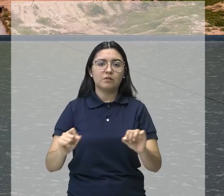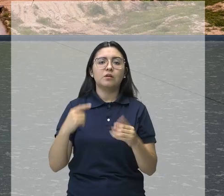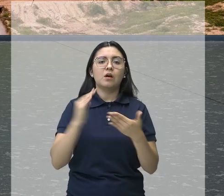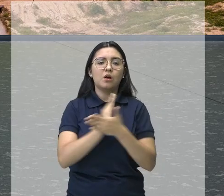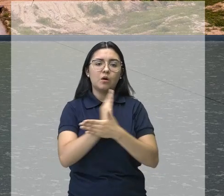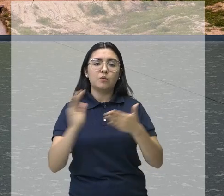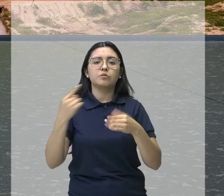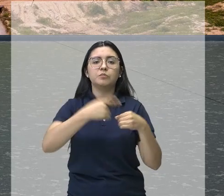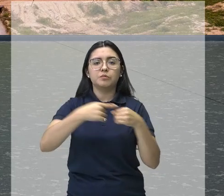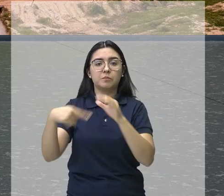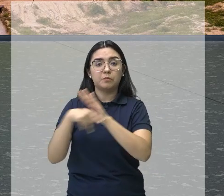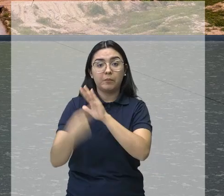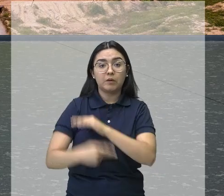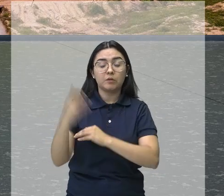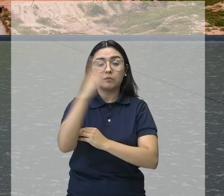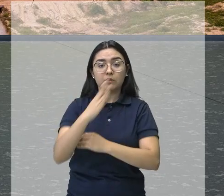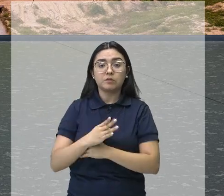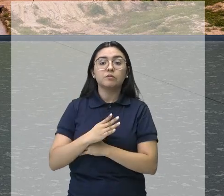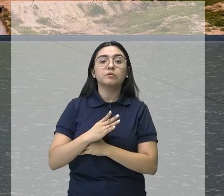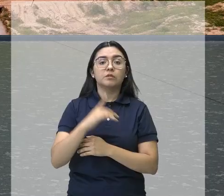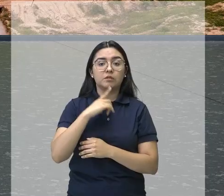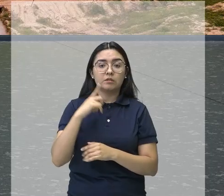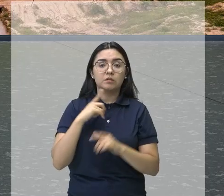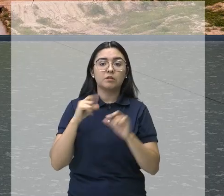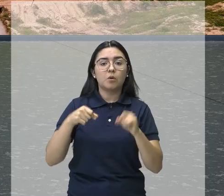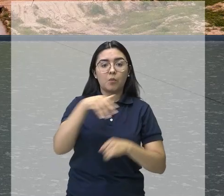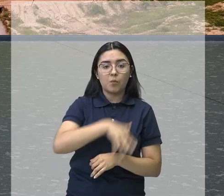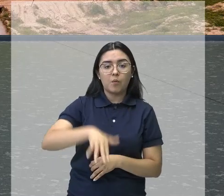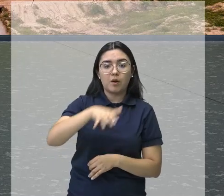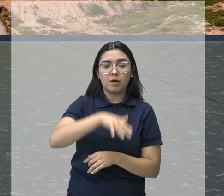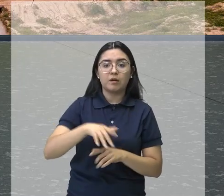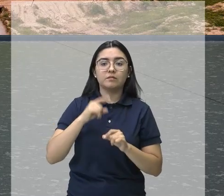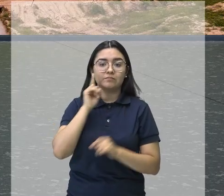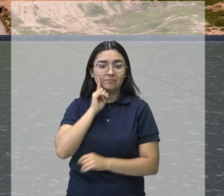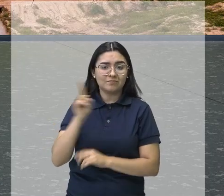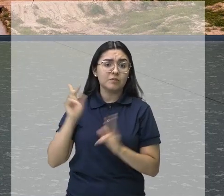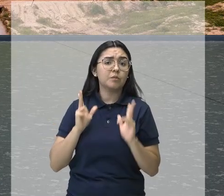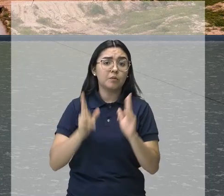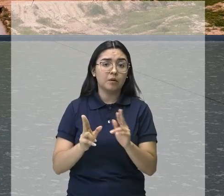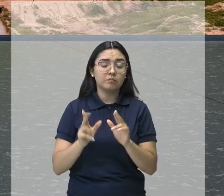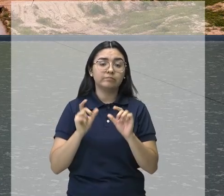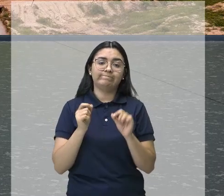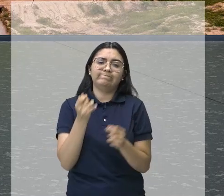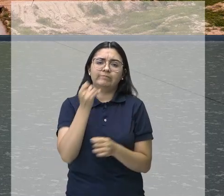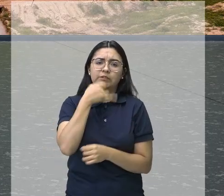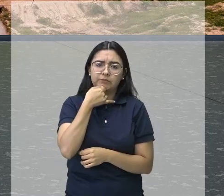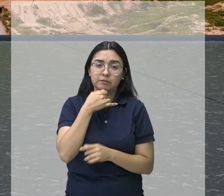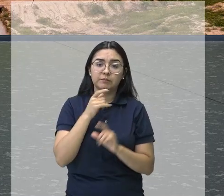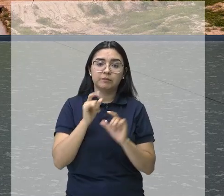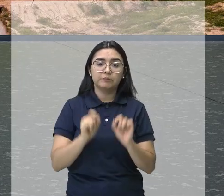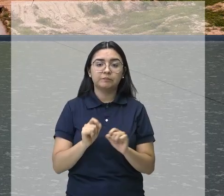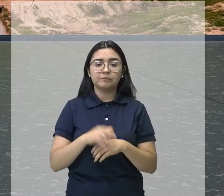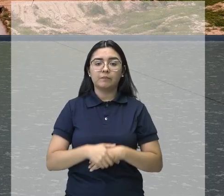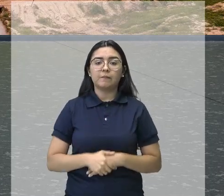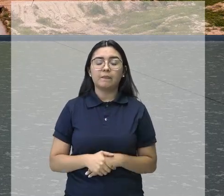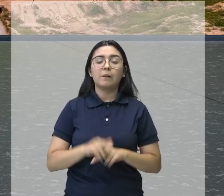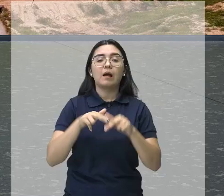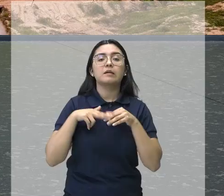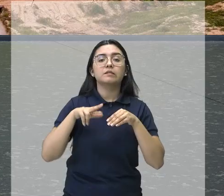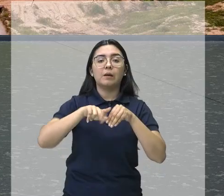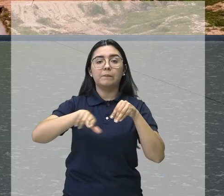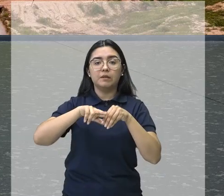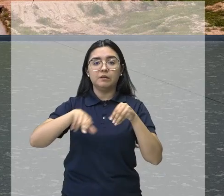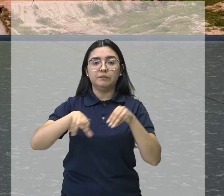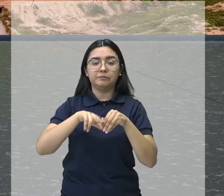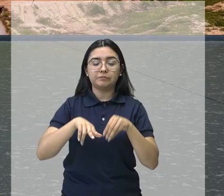municípios brasileiros que estão aqui, com áreas com esta situação, infelizmente, graças à